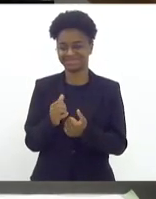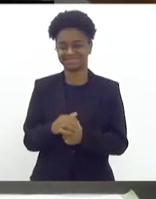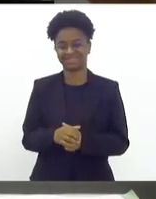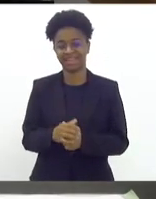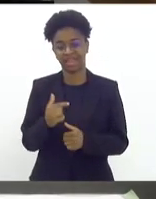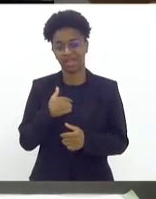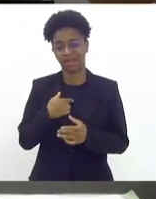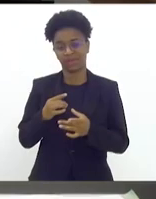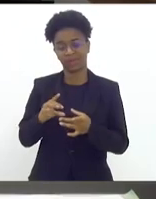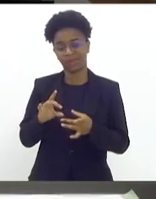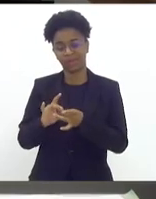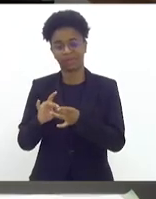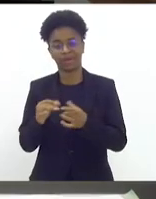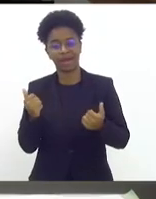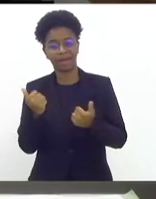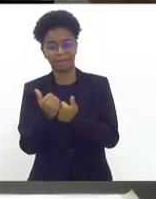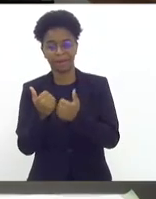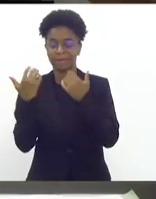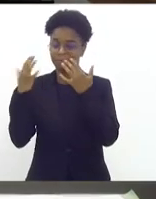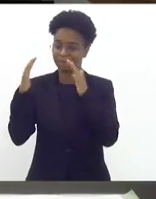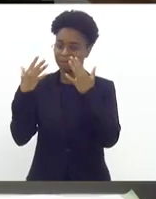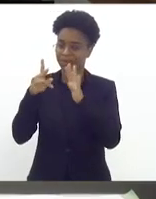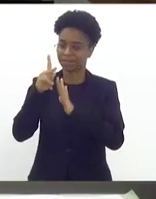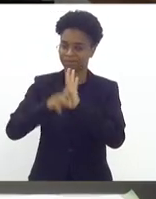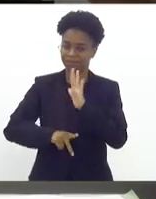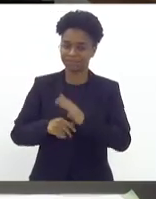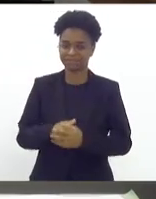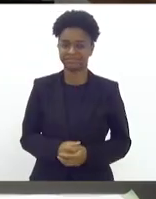estou com Vossa Excelência, parabéns pelo projeto.